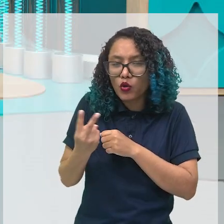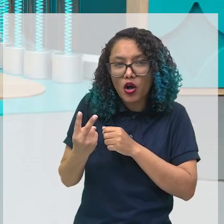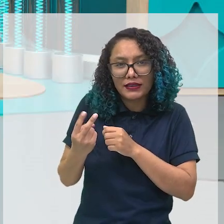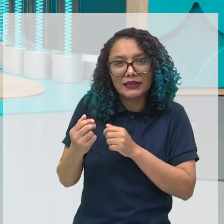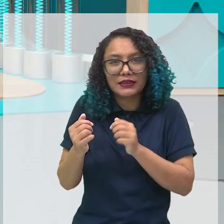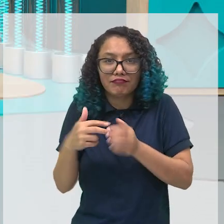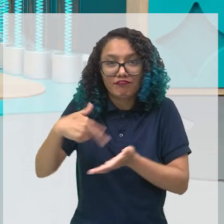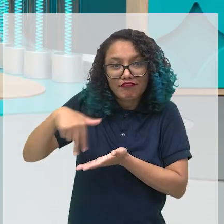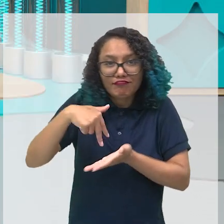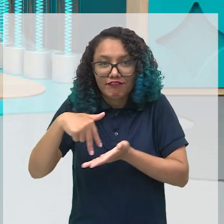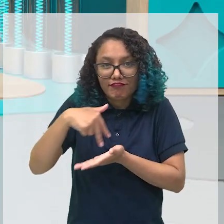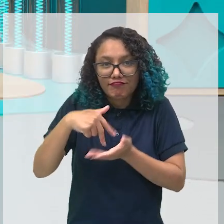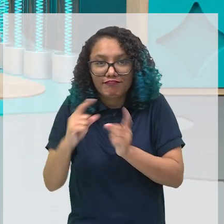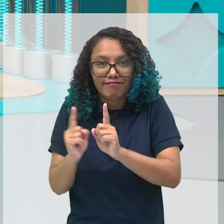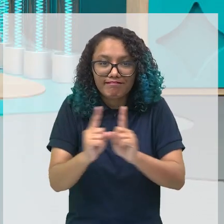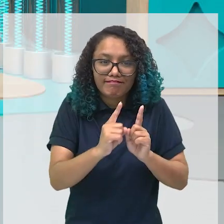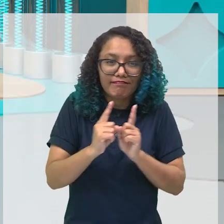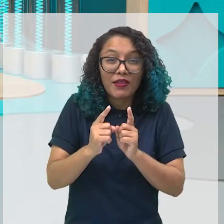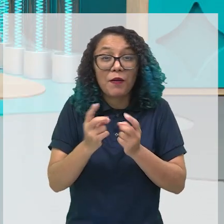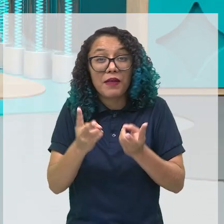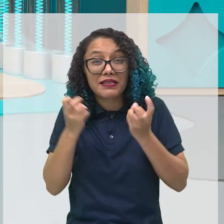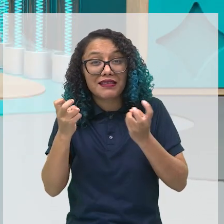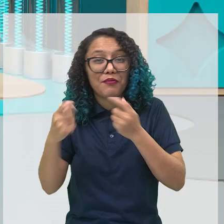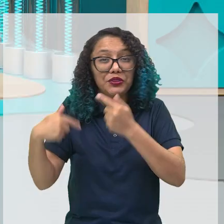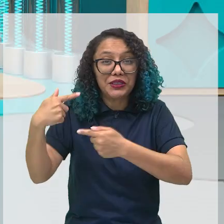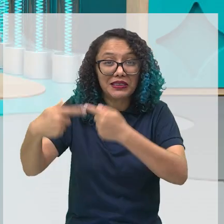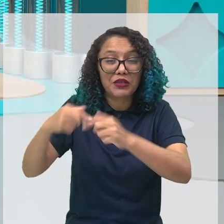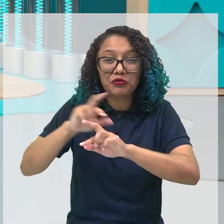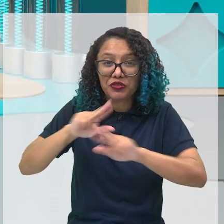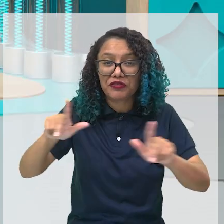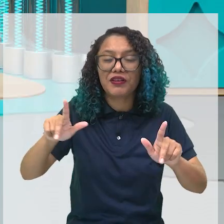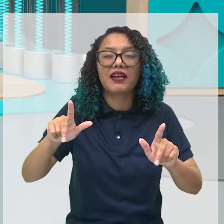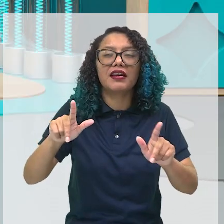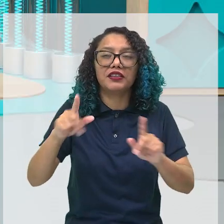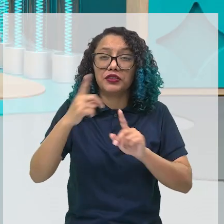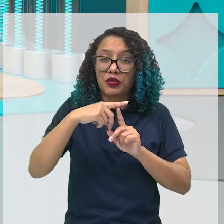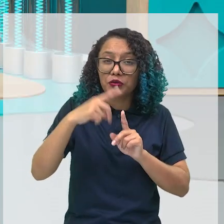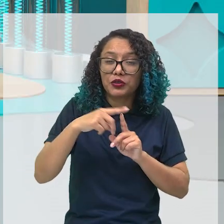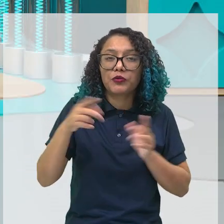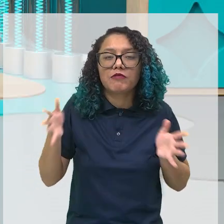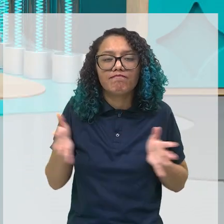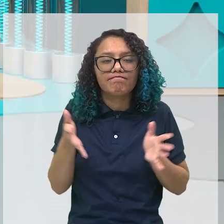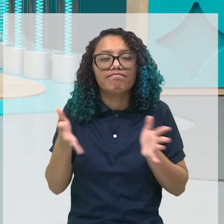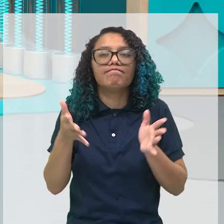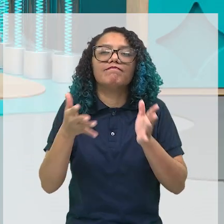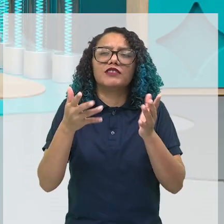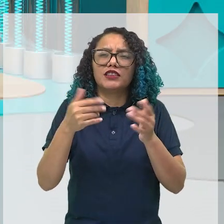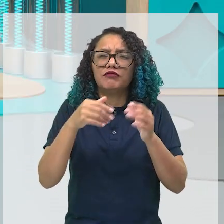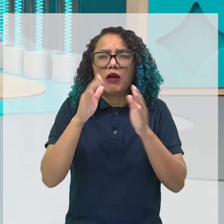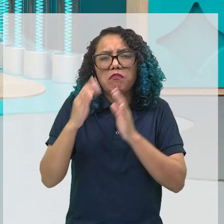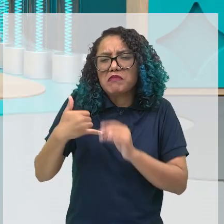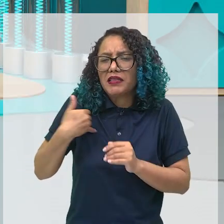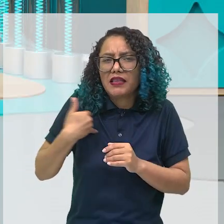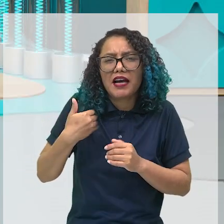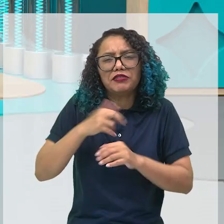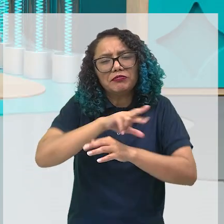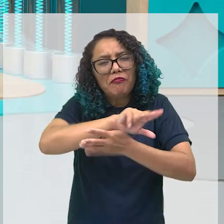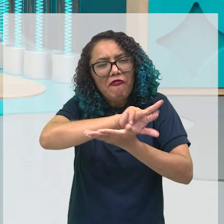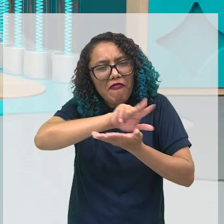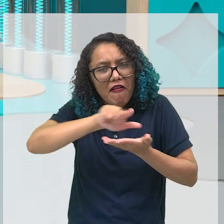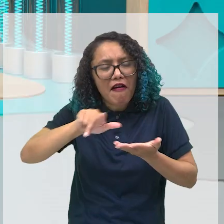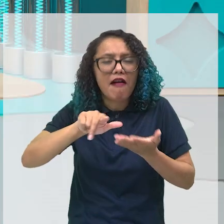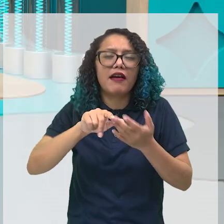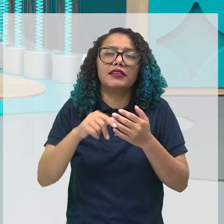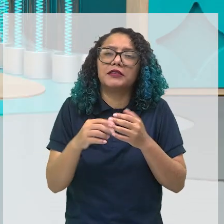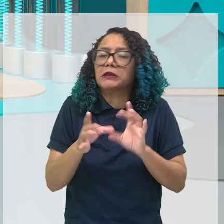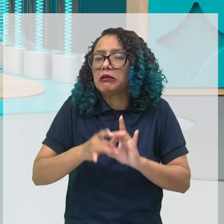gente percebe essas gerações, né? É um estilo que engloba ali todas as faixas etárias, está aberto para qualquer